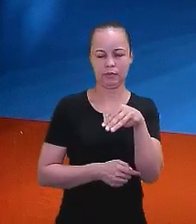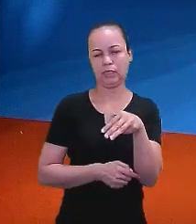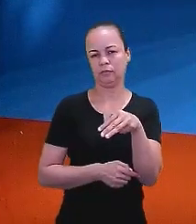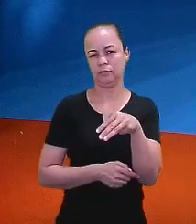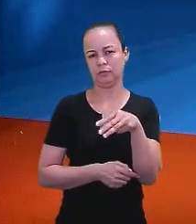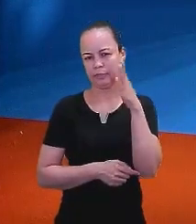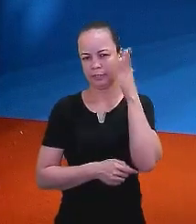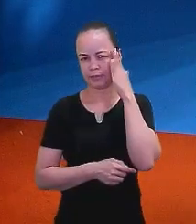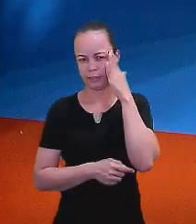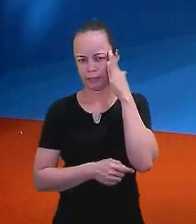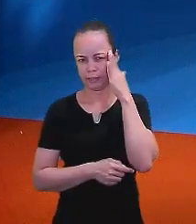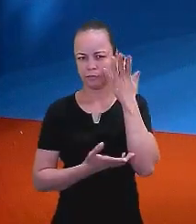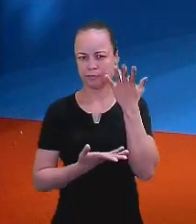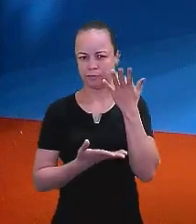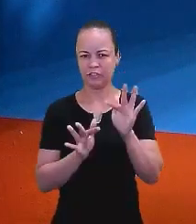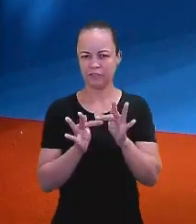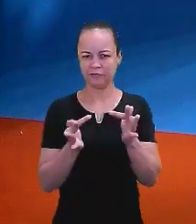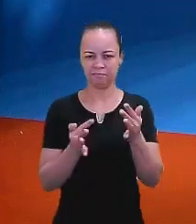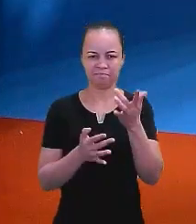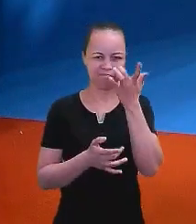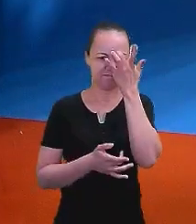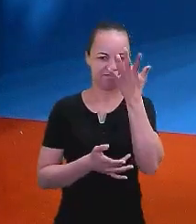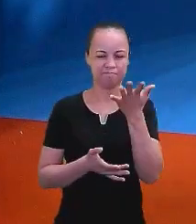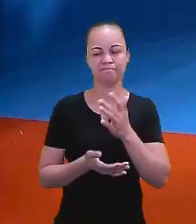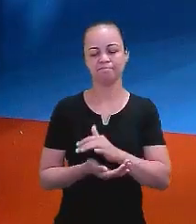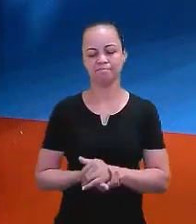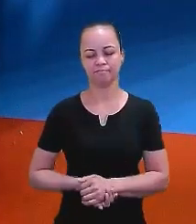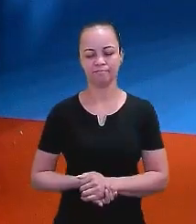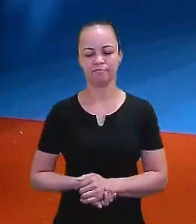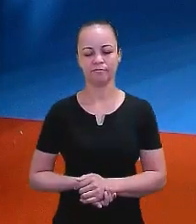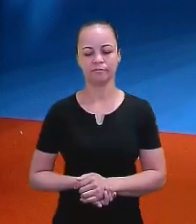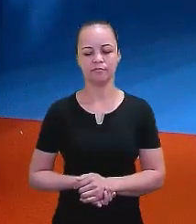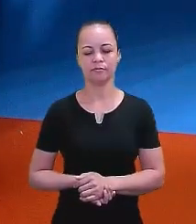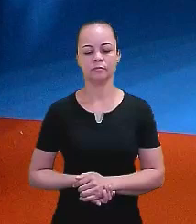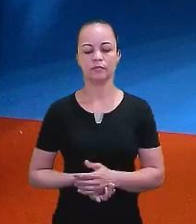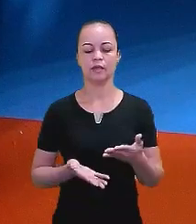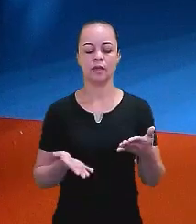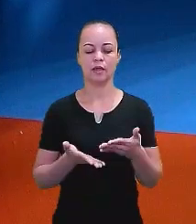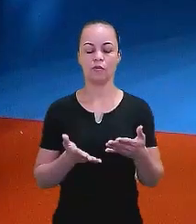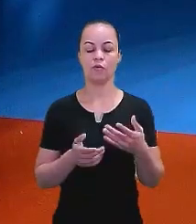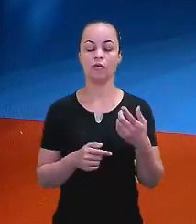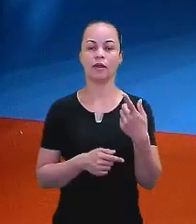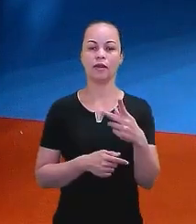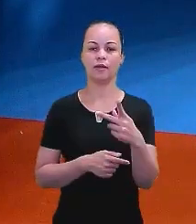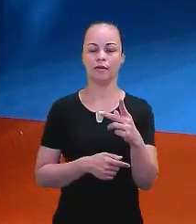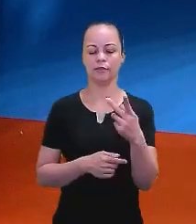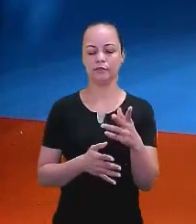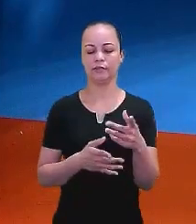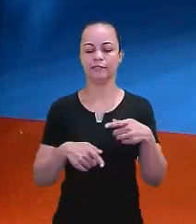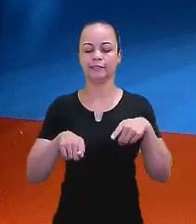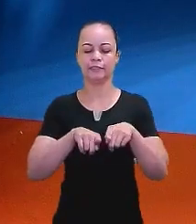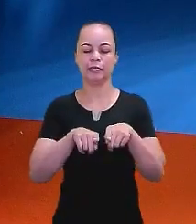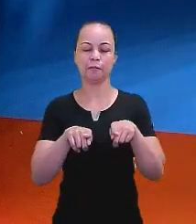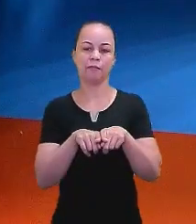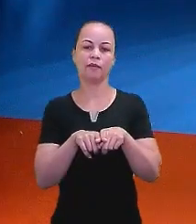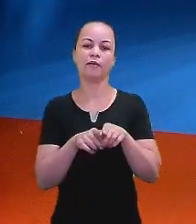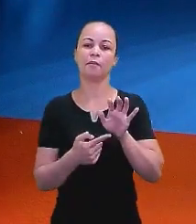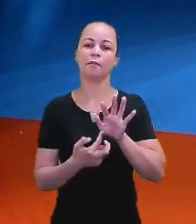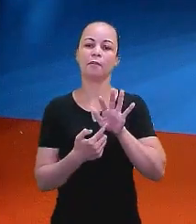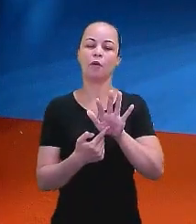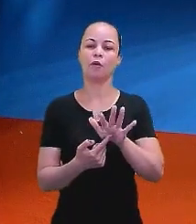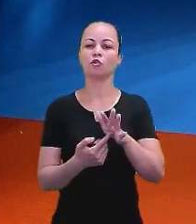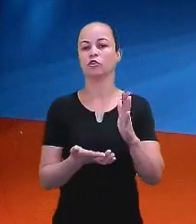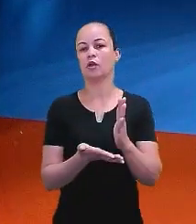para entender? Tranquilo? Vamos para a próxima. Então, se liga que esta agora, ela também traz aí